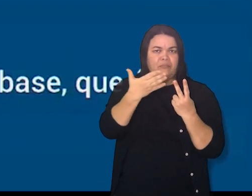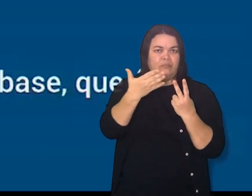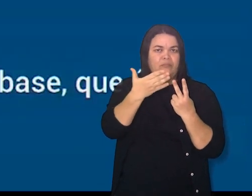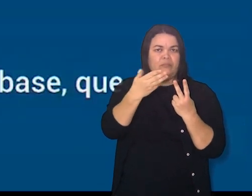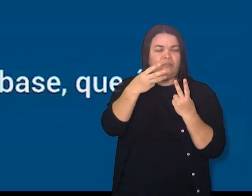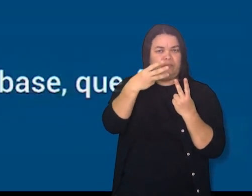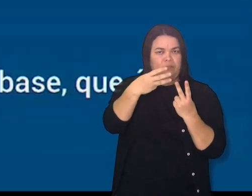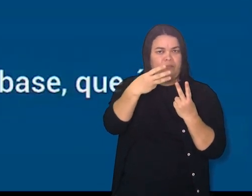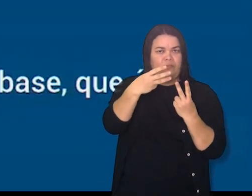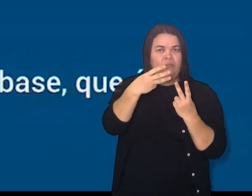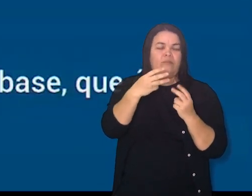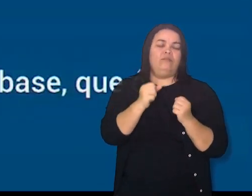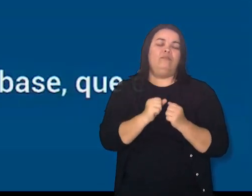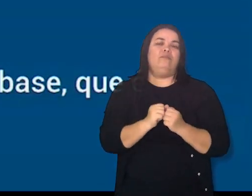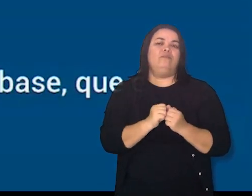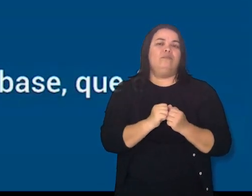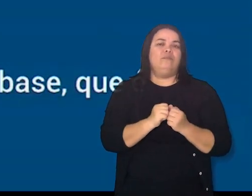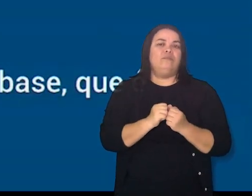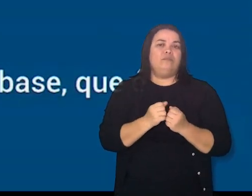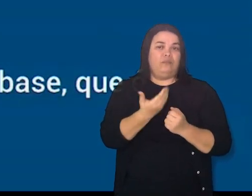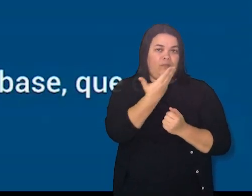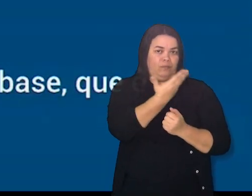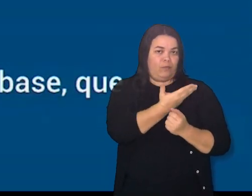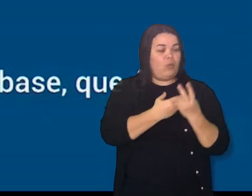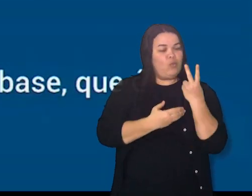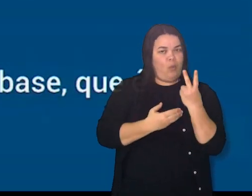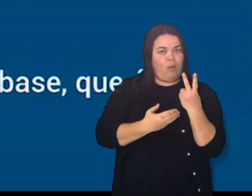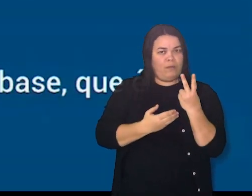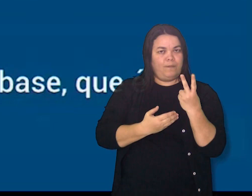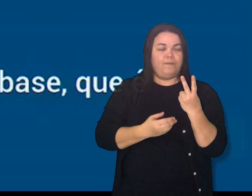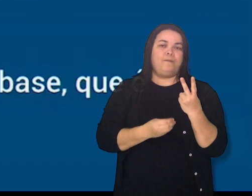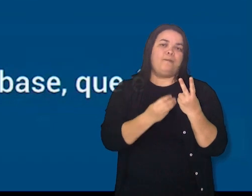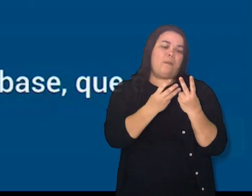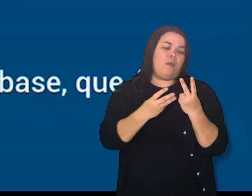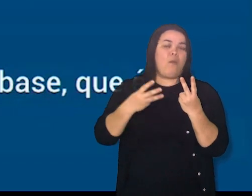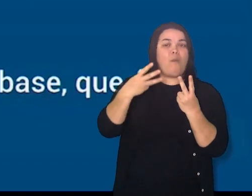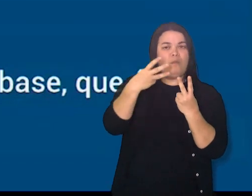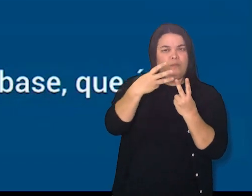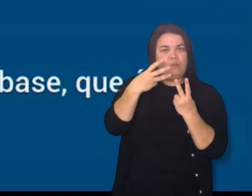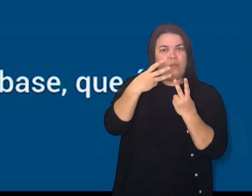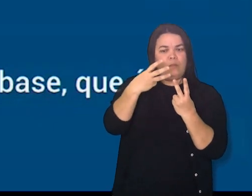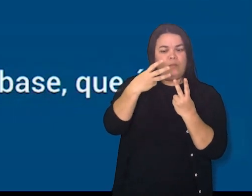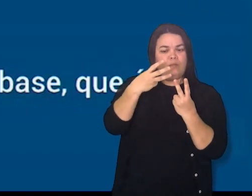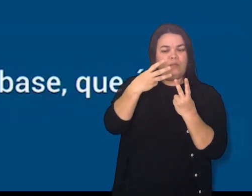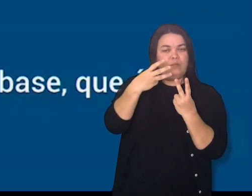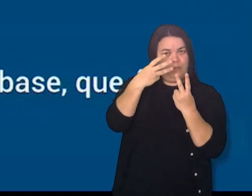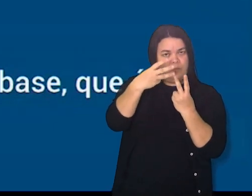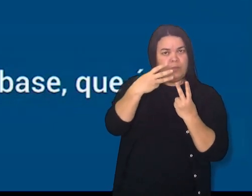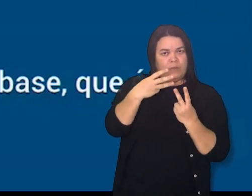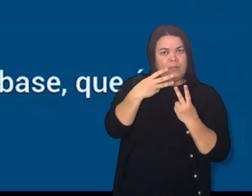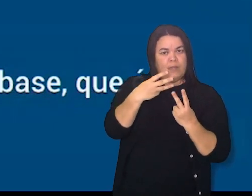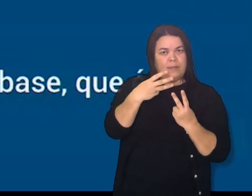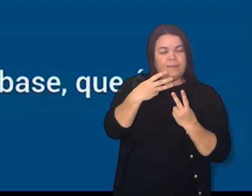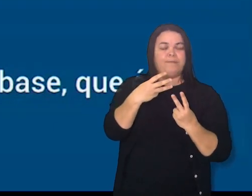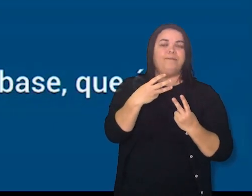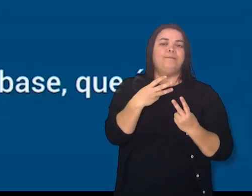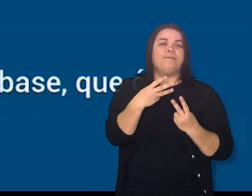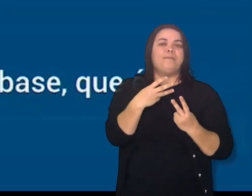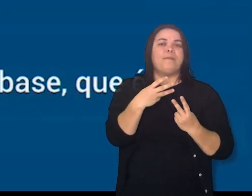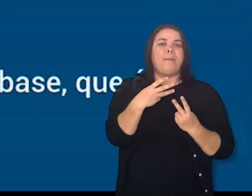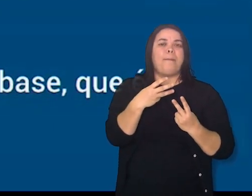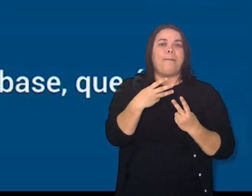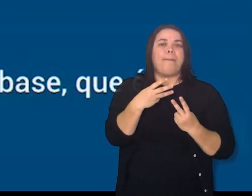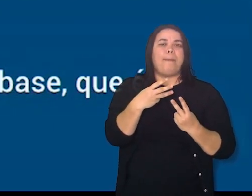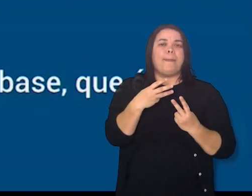Tanto uma forma como a outra estão corretas, né? Então, se eu tenho 2 ao cubo, ou 2 à